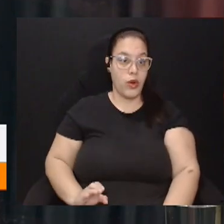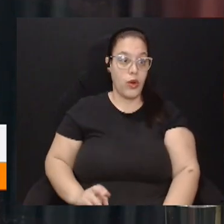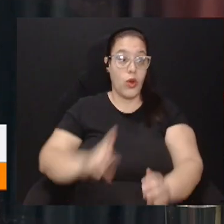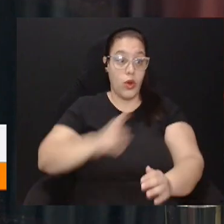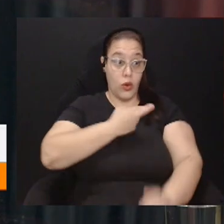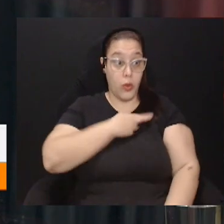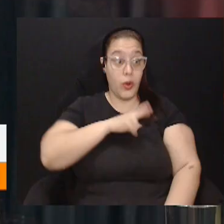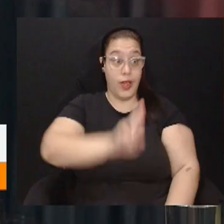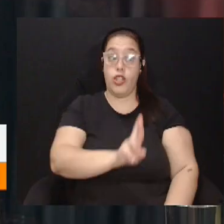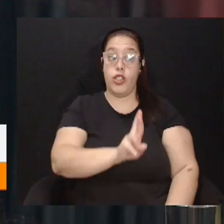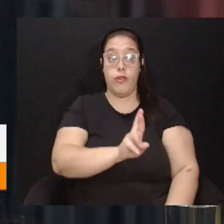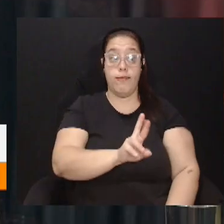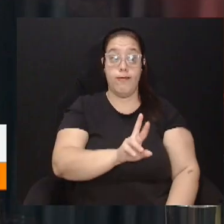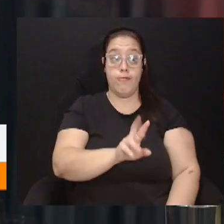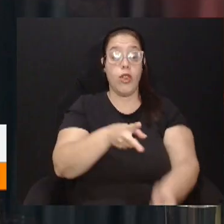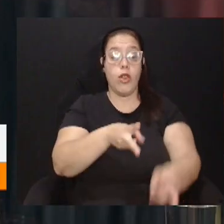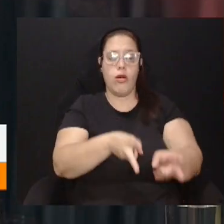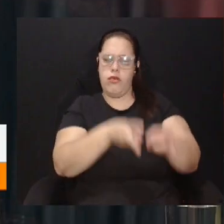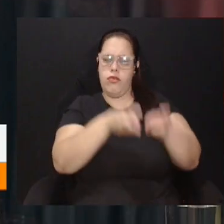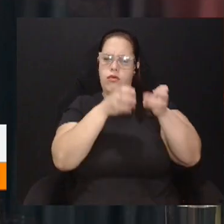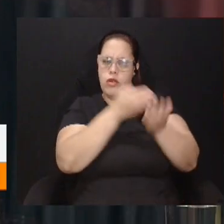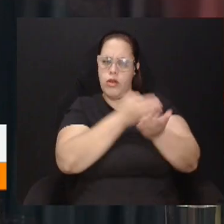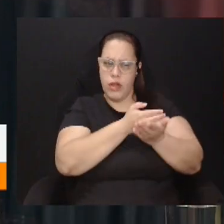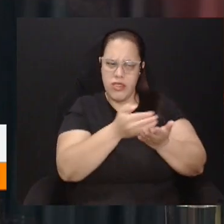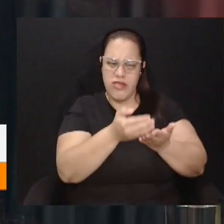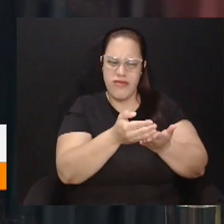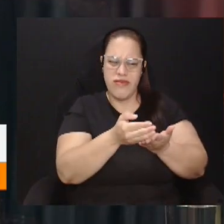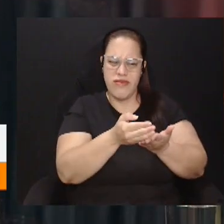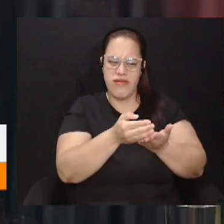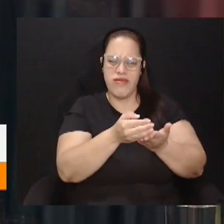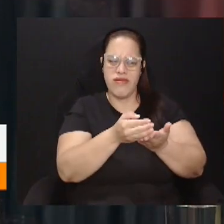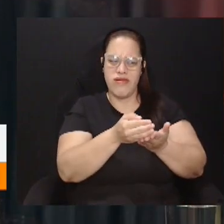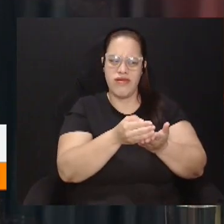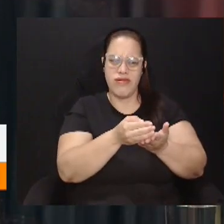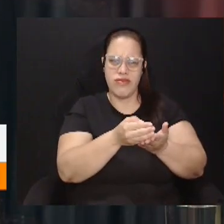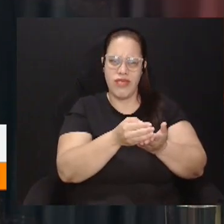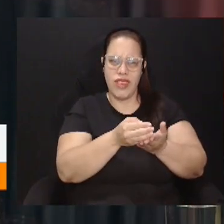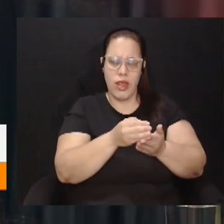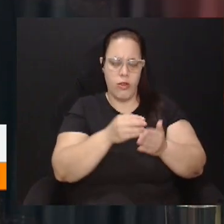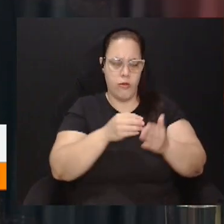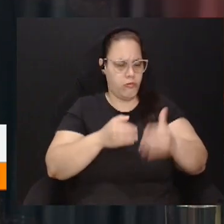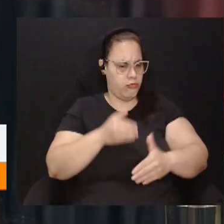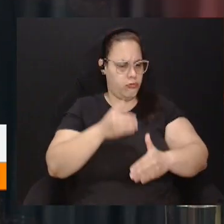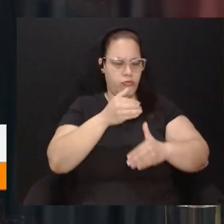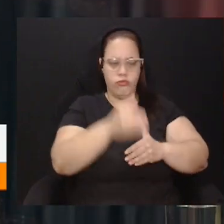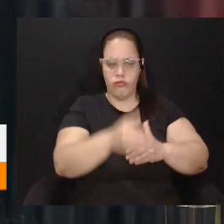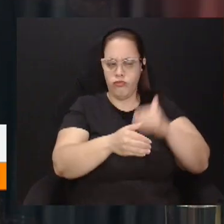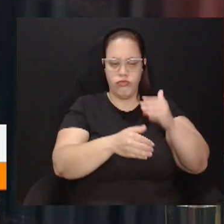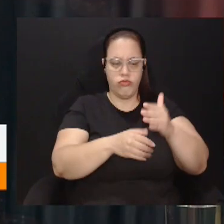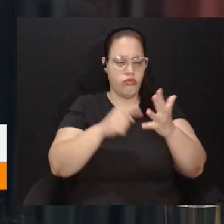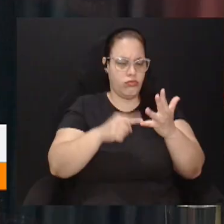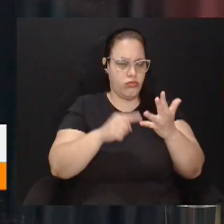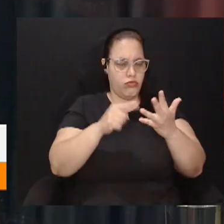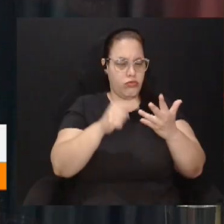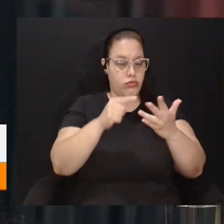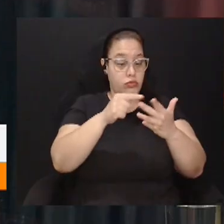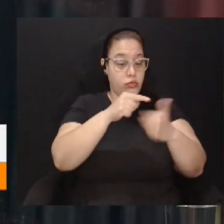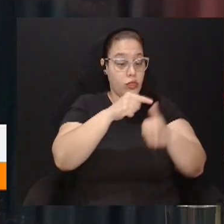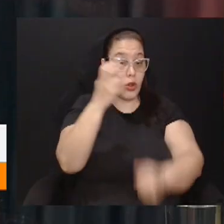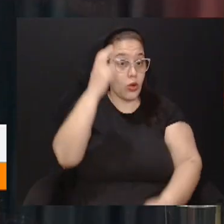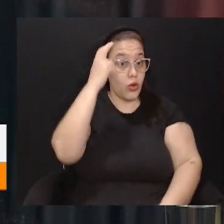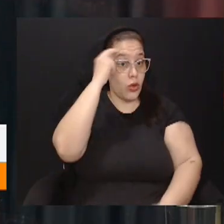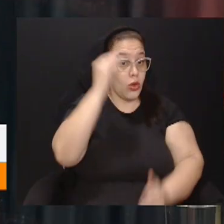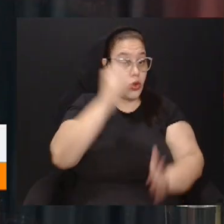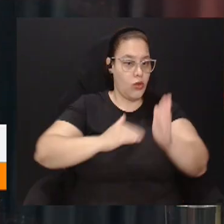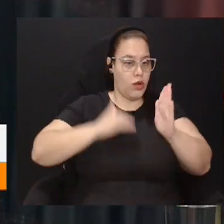que se percebe a partir daí é que uma série de elementos culturais vão se sobrepondo, né.